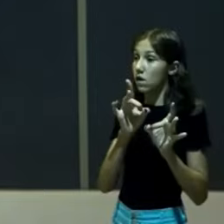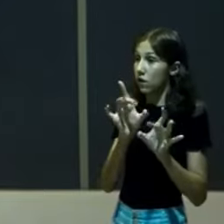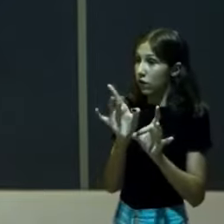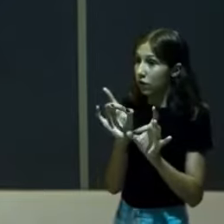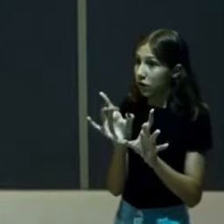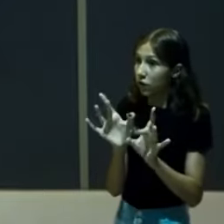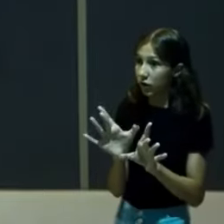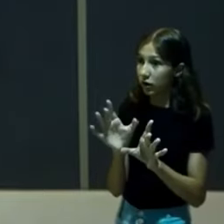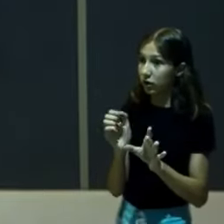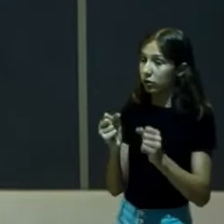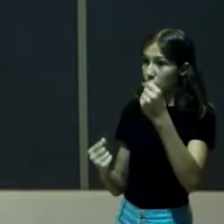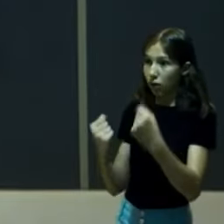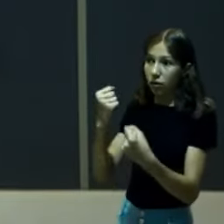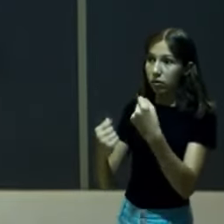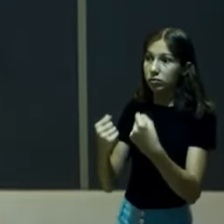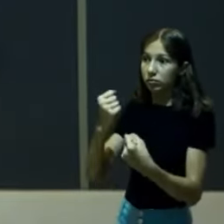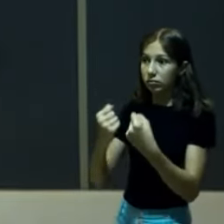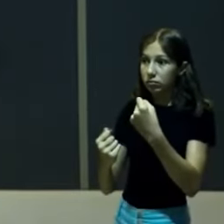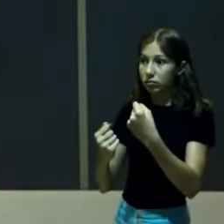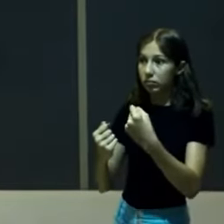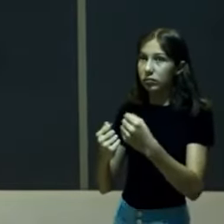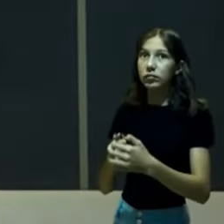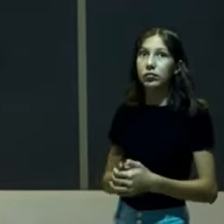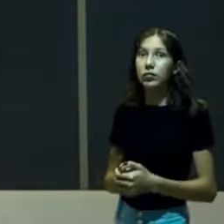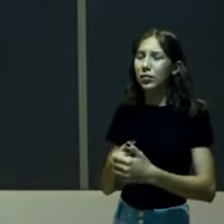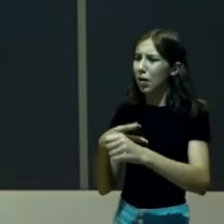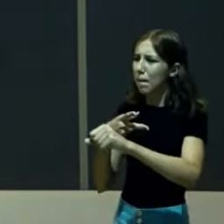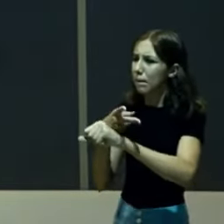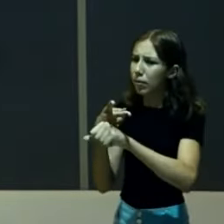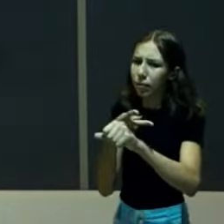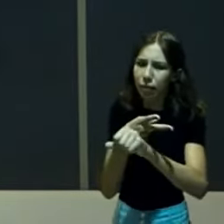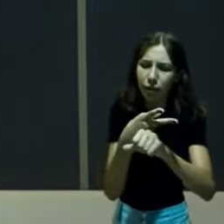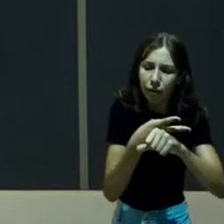caminhonete. Eu já andei pesquisando tudo aí, o